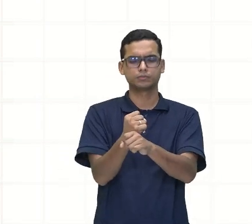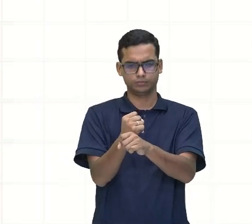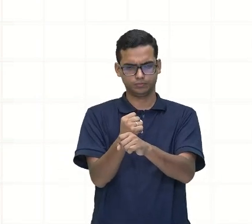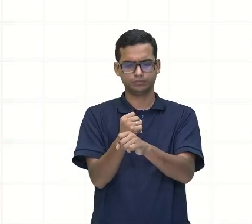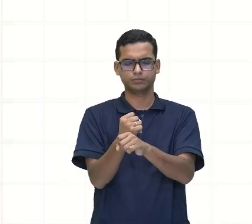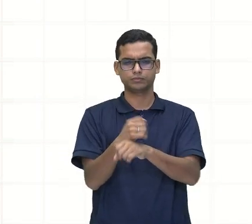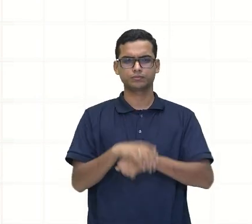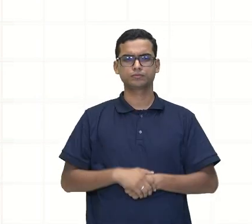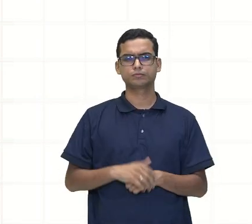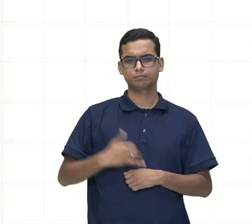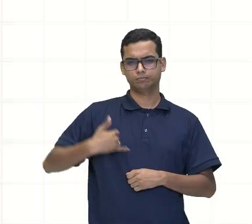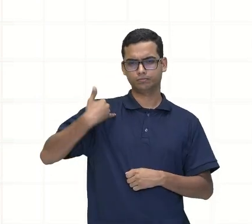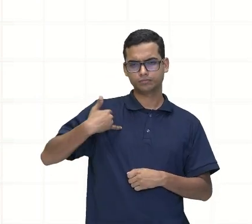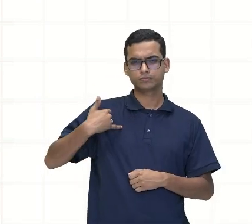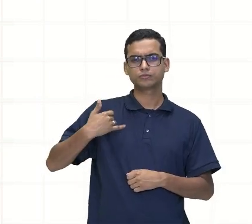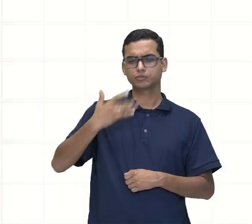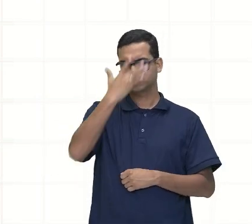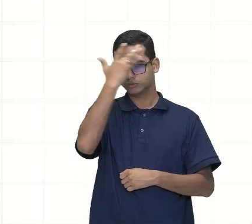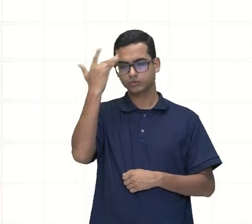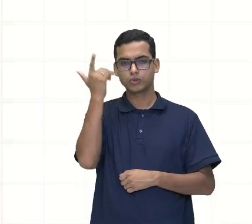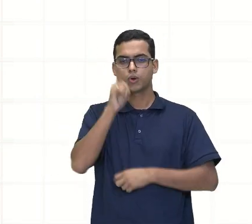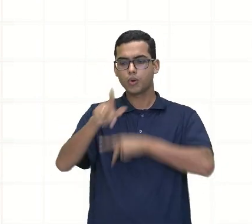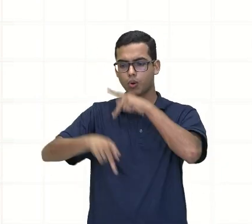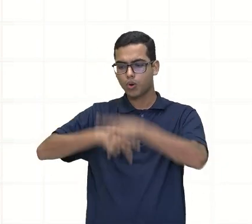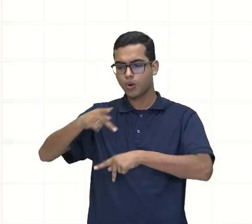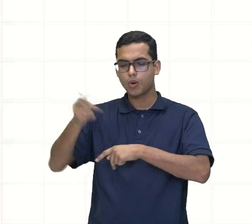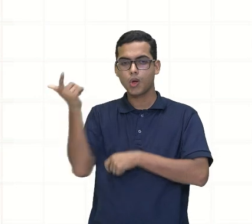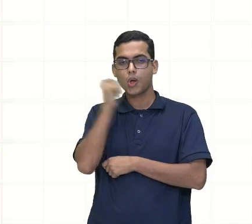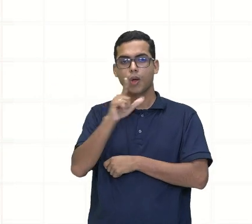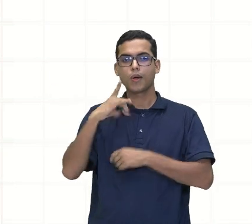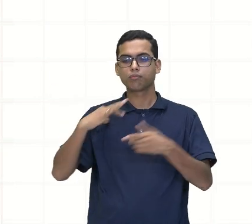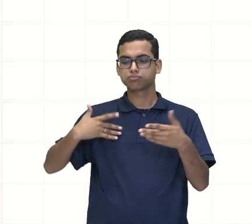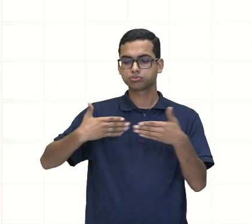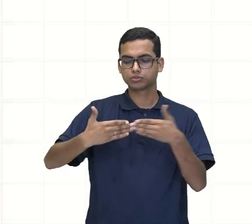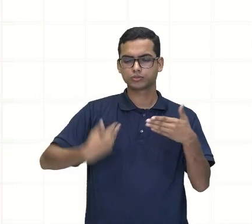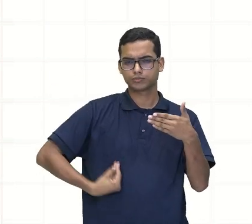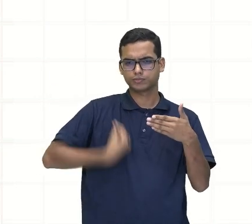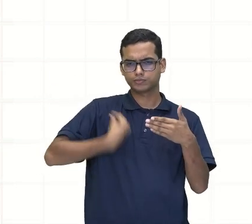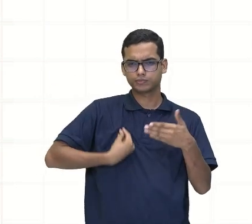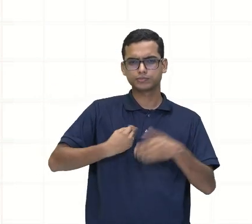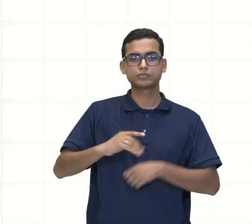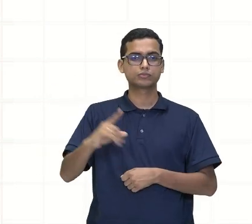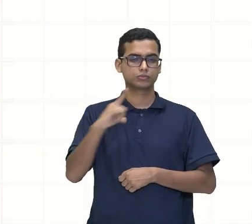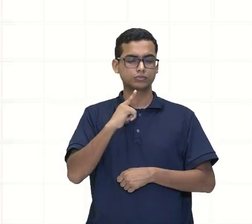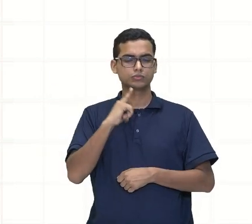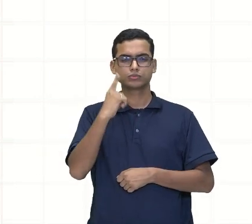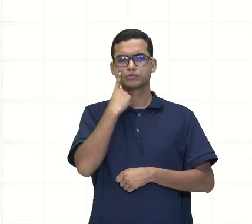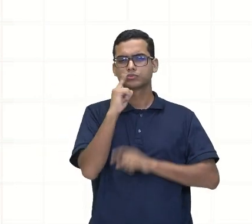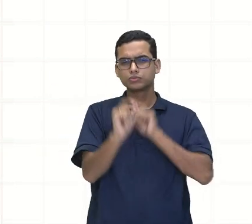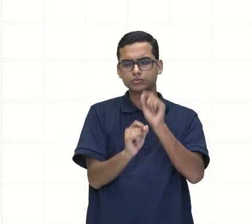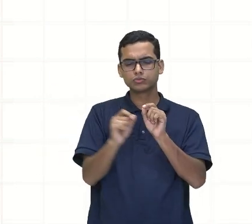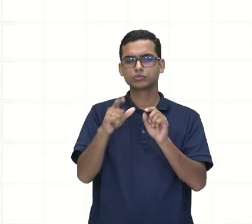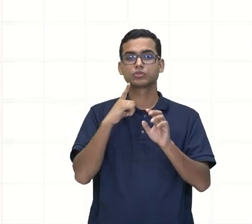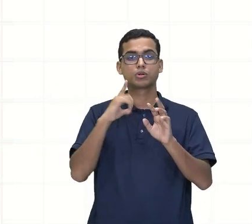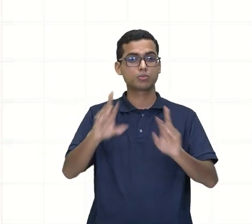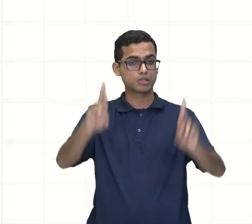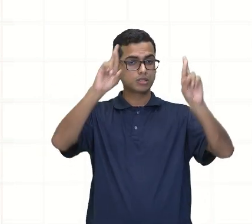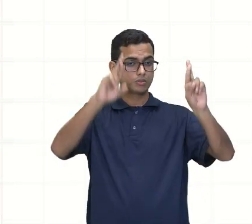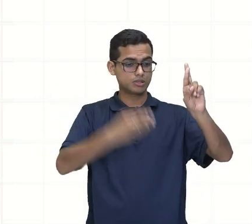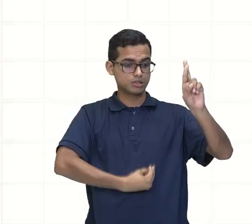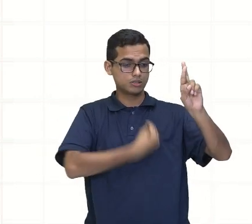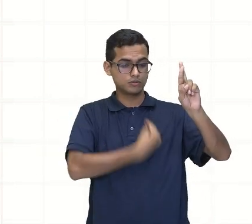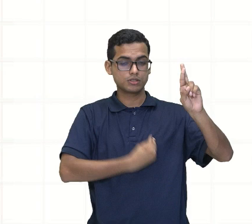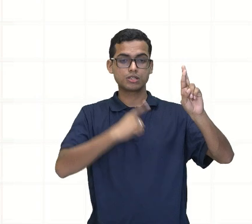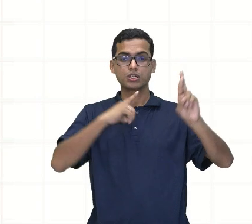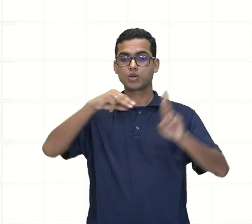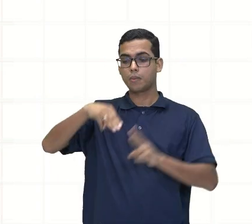idade média em que aquela população alcança. Então, eu tenho uma média de expectativa de vida, então